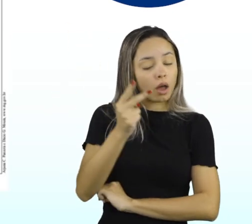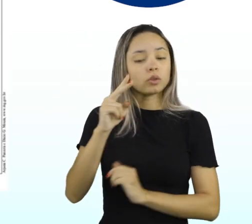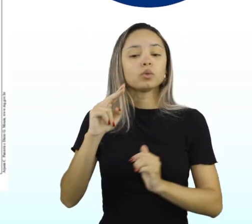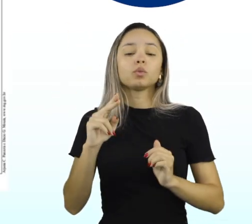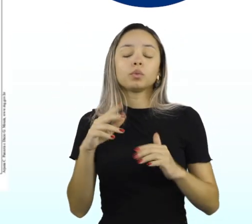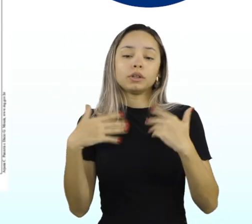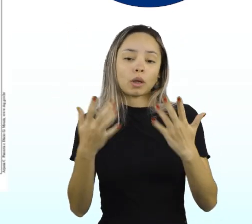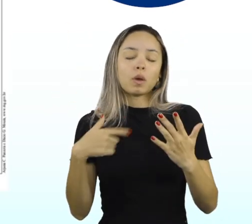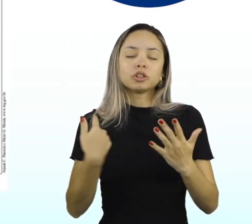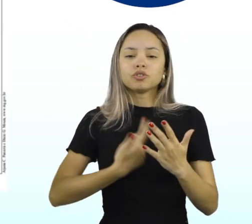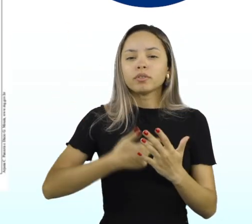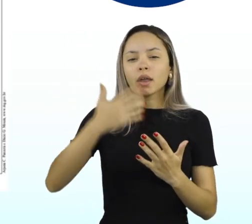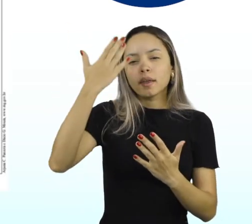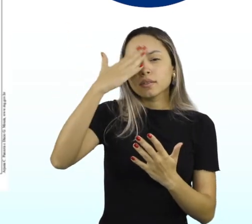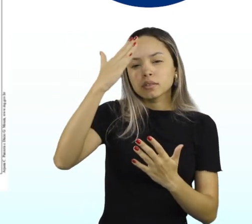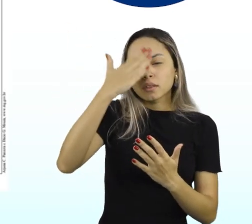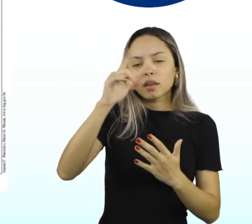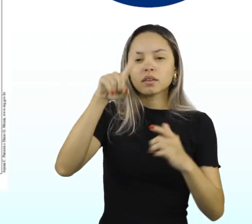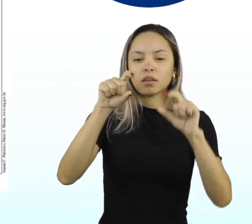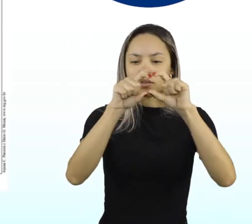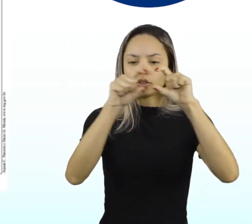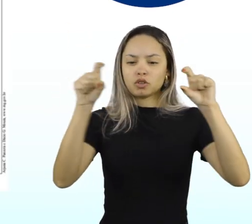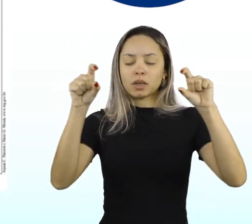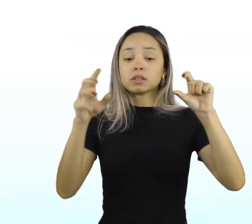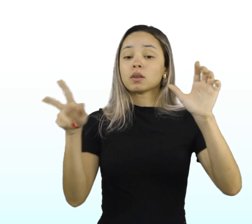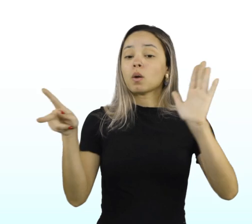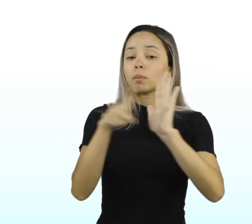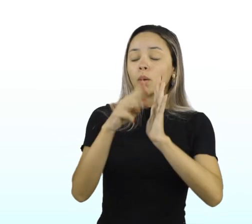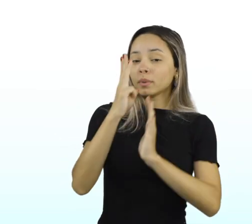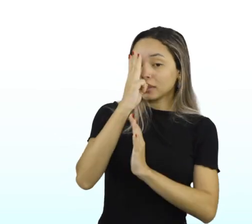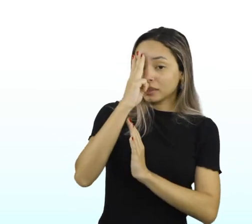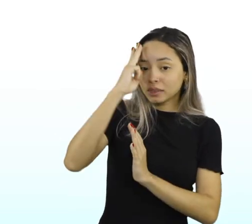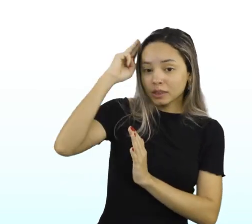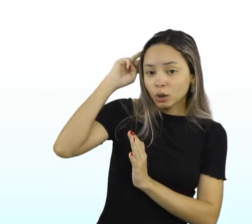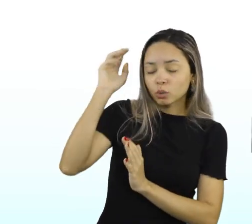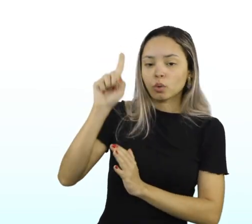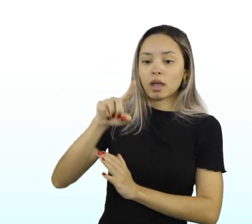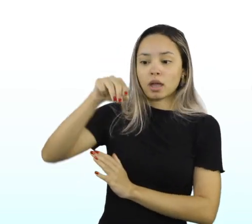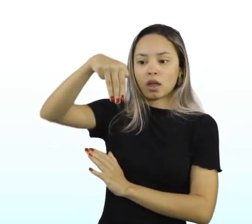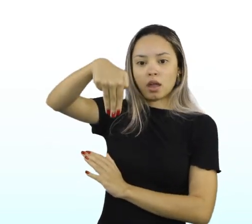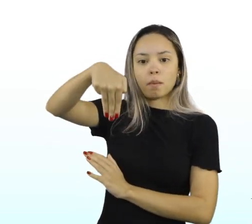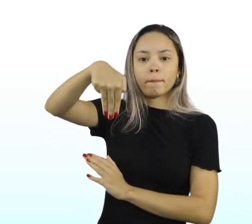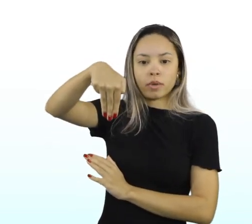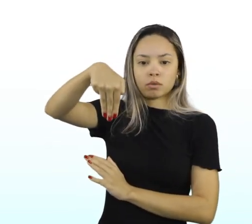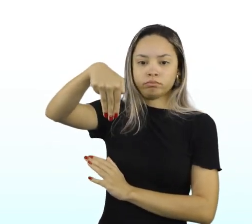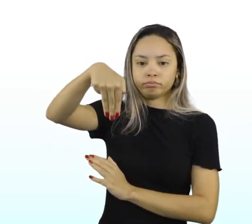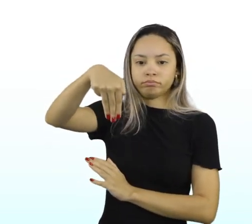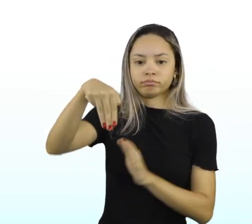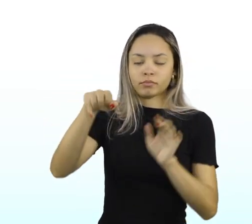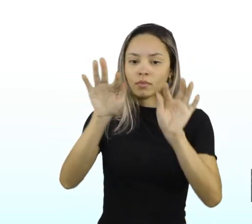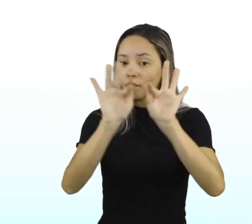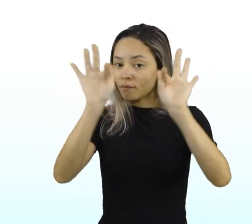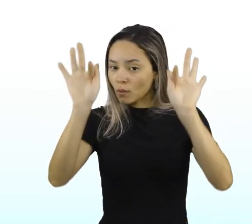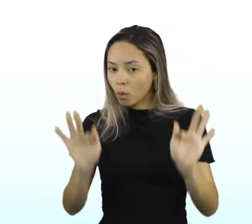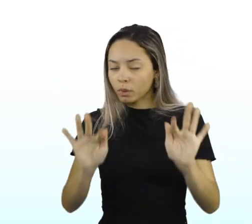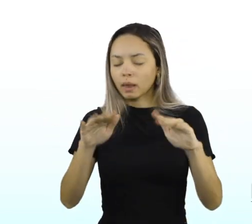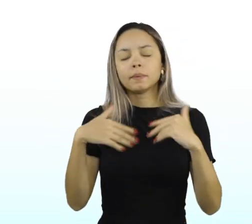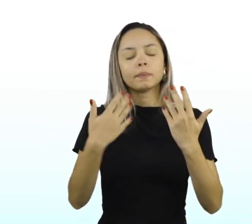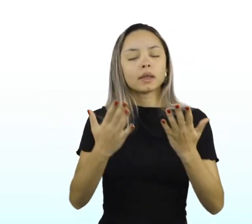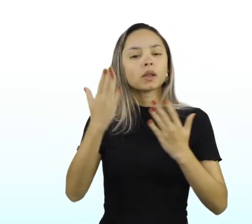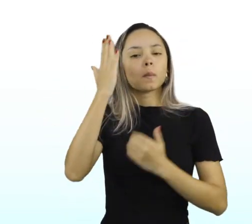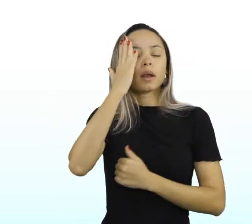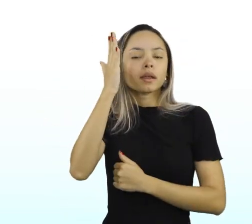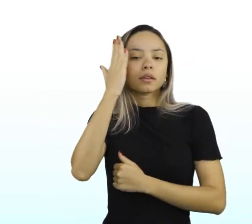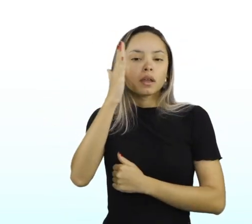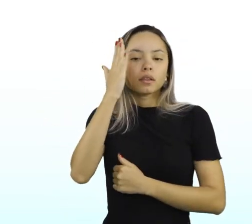pela expressão de Newton, uma letra N maiúscula. Bom, quando a gente fala então do conceito de força, veja que elas estão